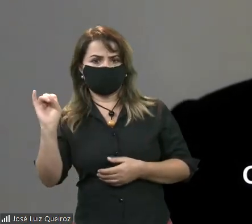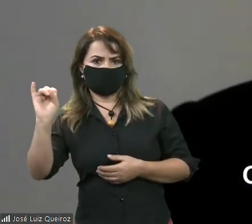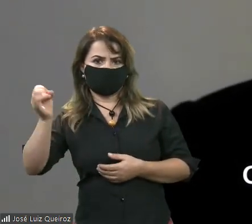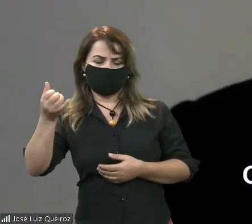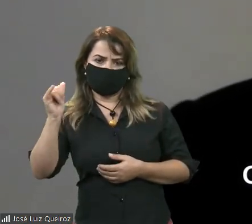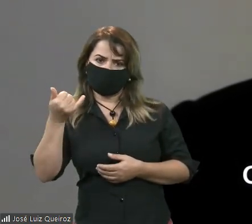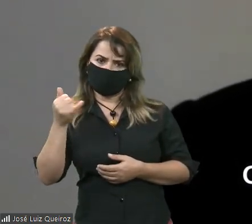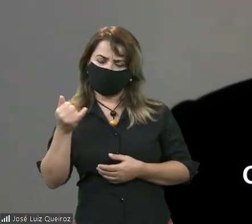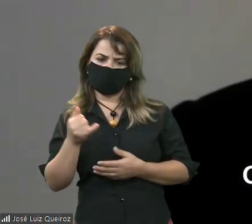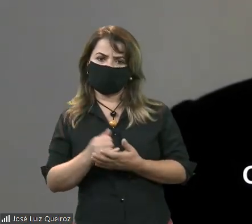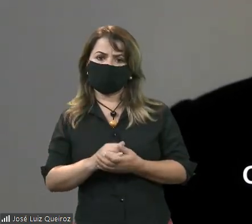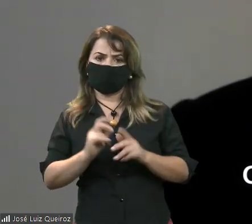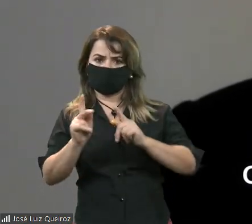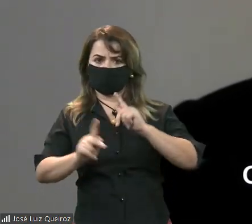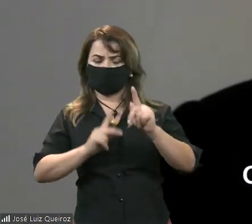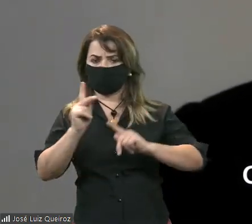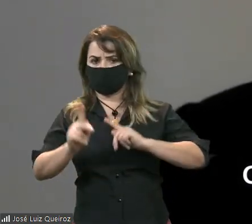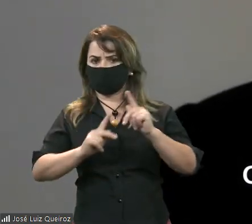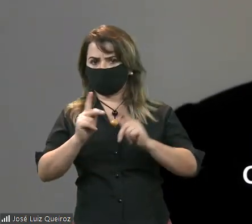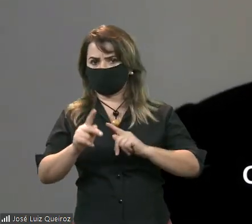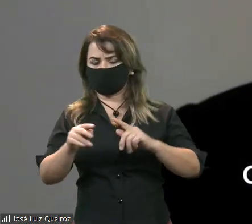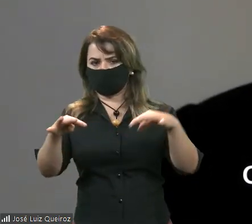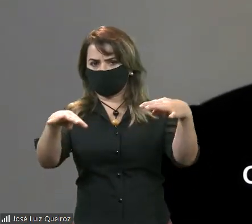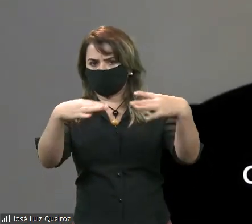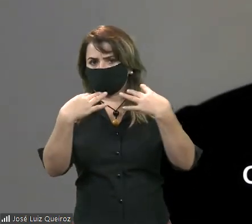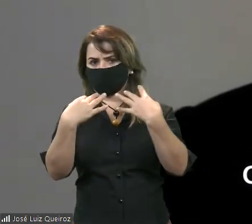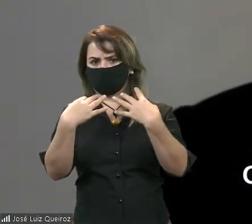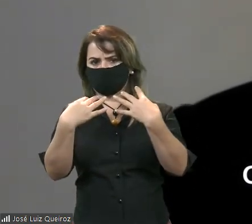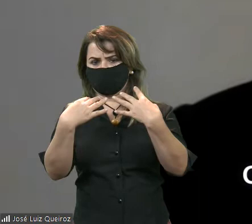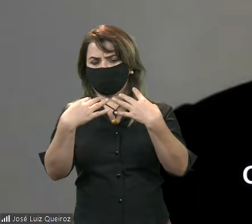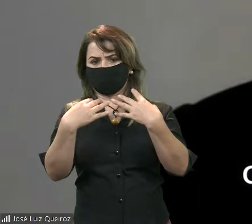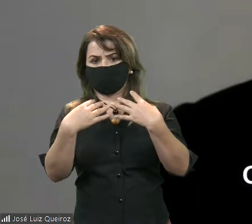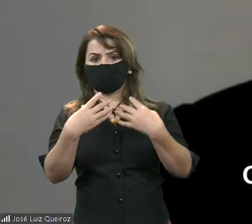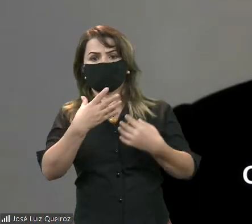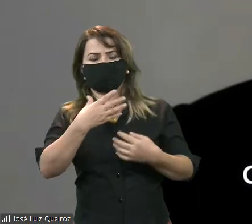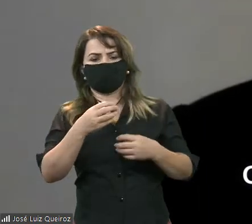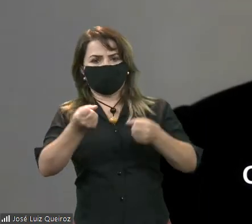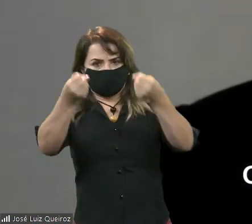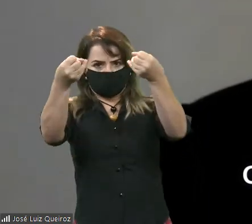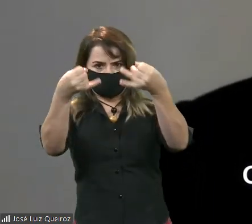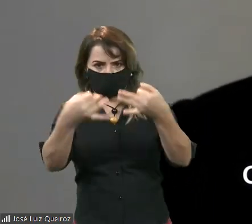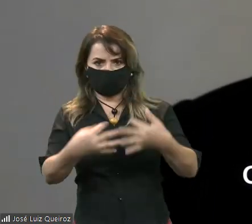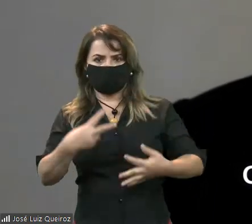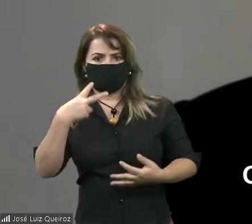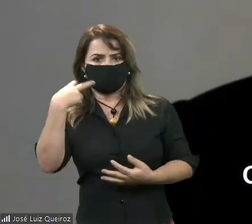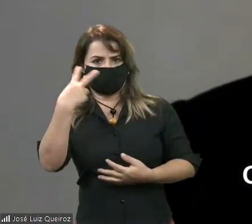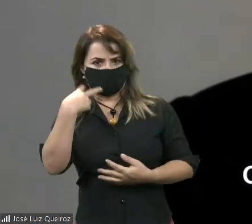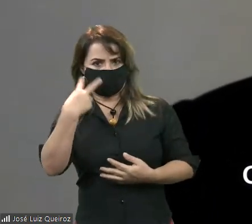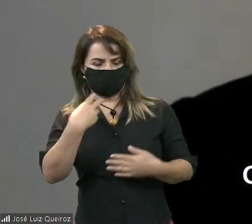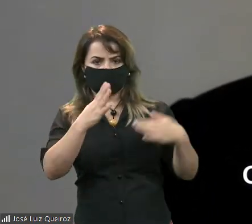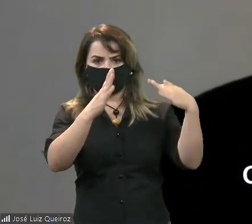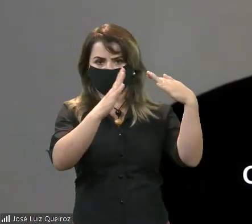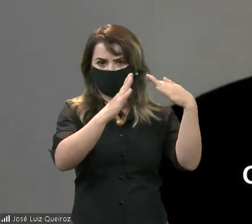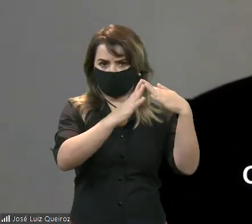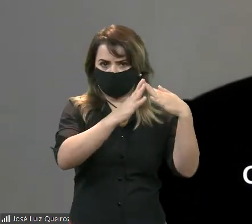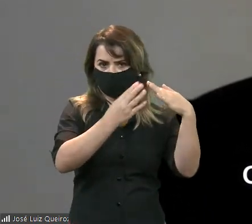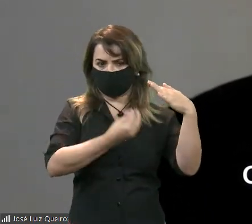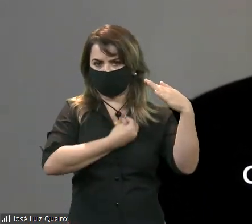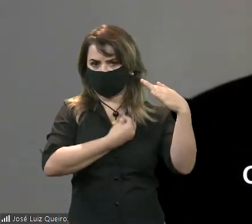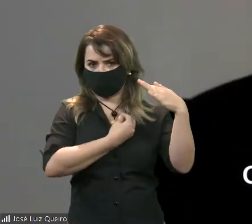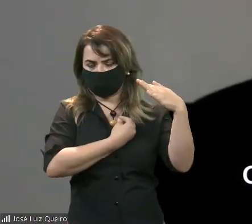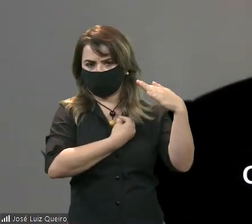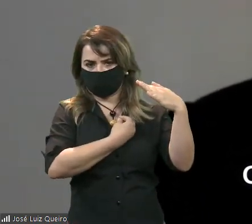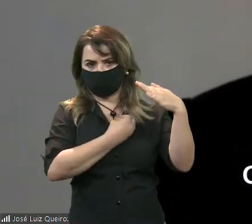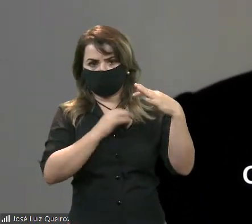até para a população que nos assiste, que os vereadores estão ou nos seus gabinetes ou em suas casas, isolados, por isso que todos estão